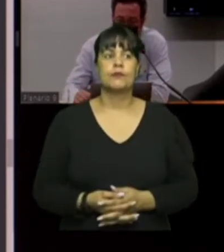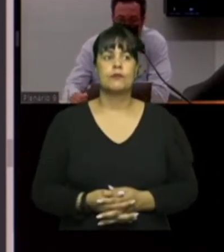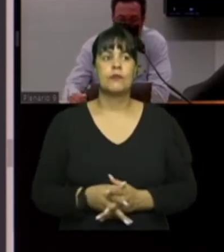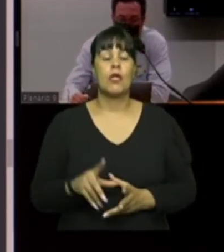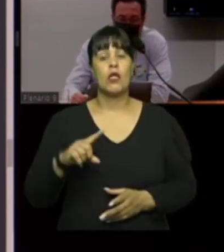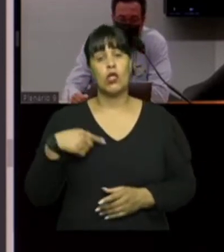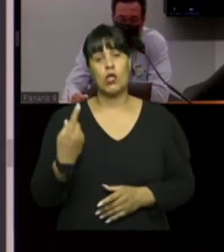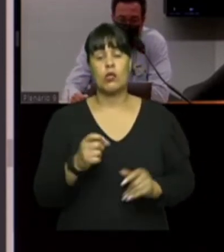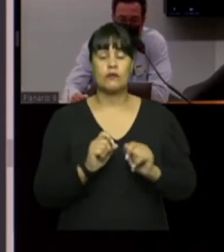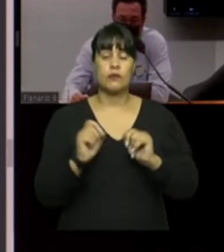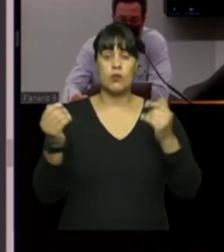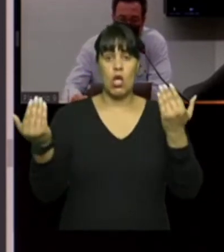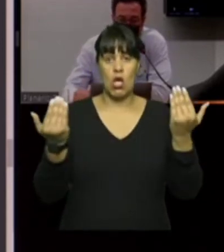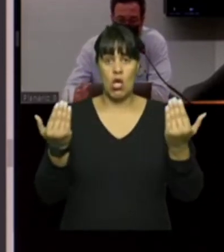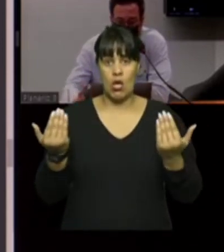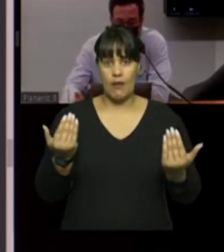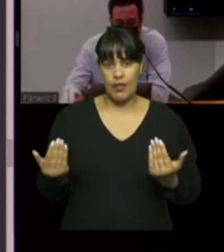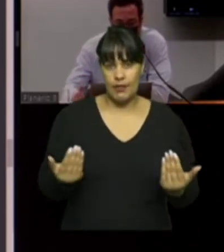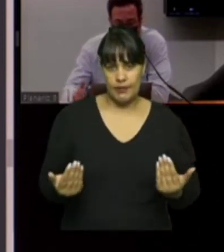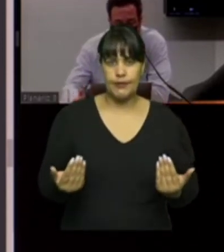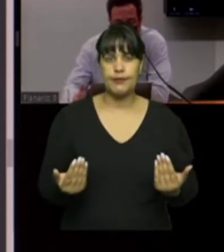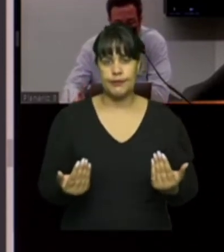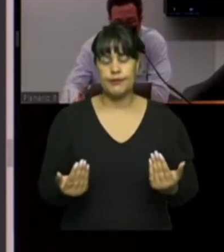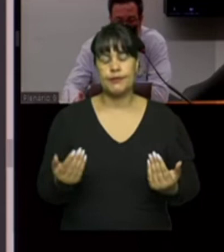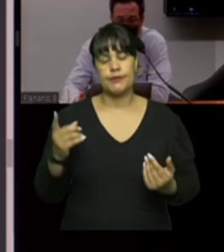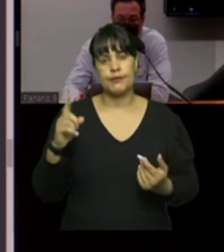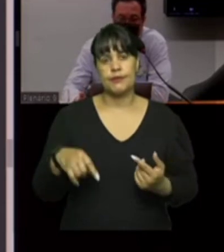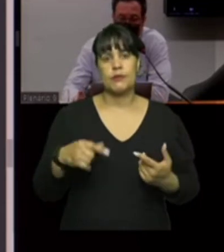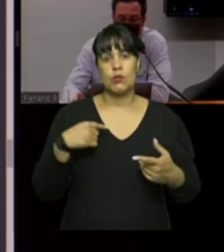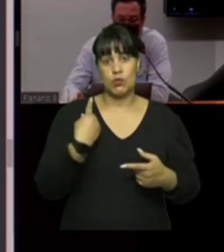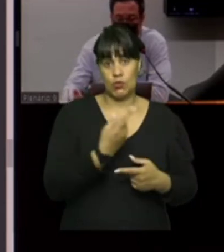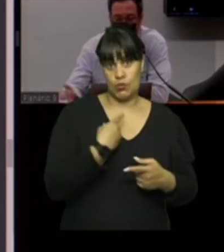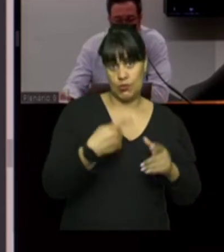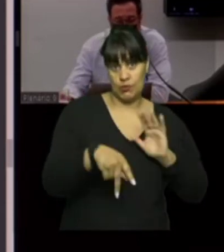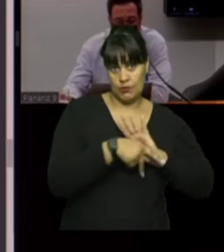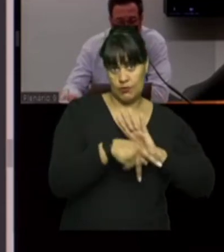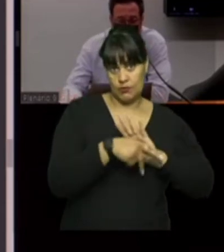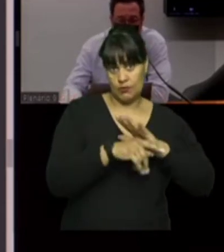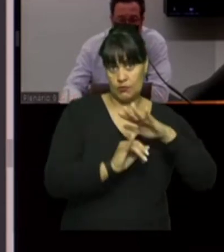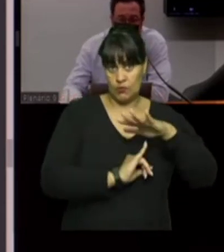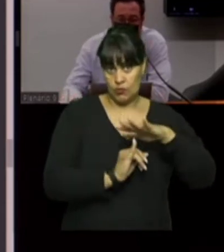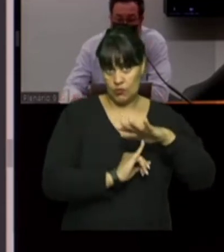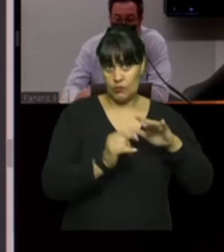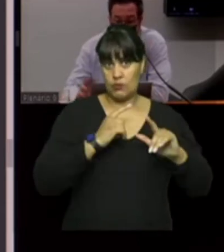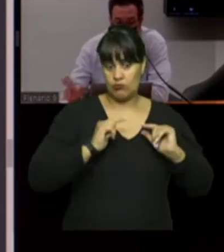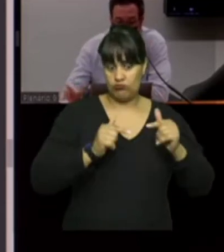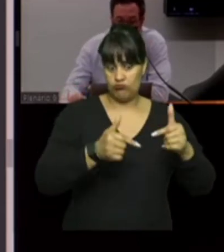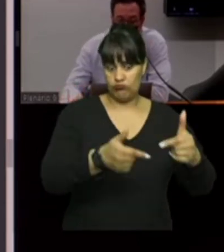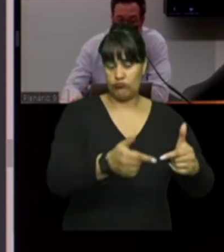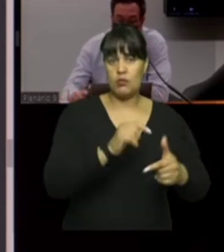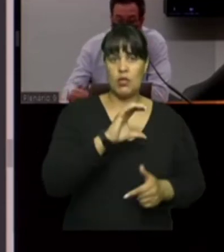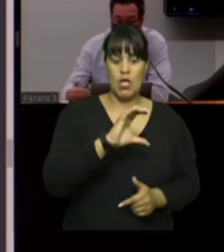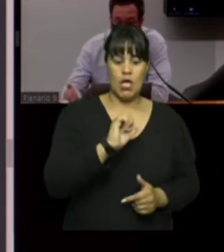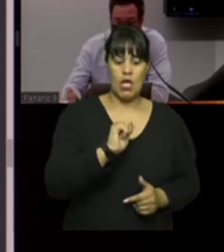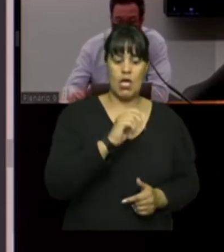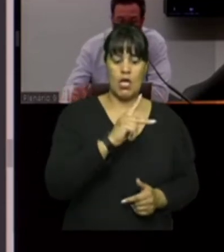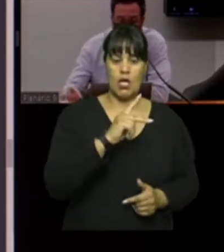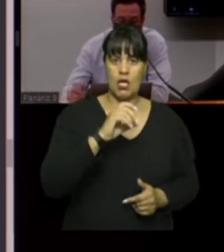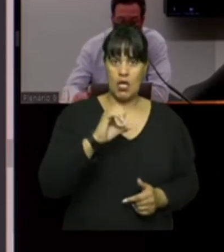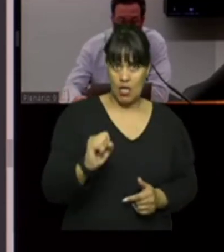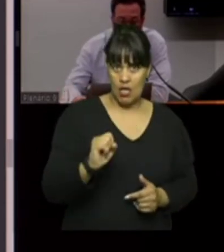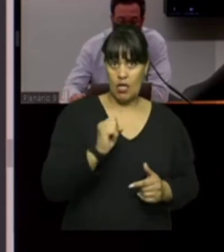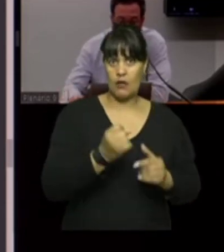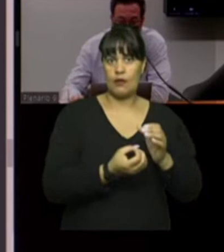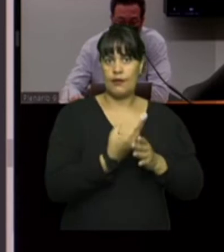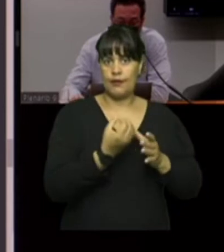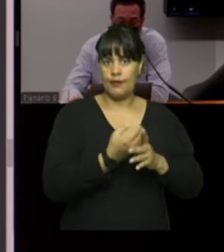fez algumas comparações, né? Então, nos nossos dados, nós alcançamos 100 CAPs, incrementos de serviços